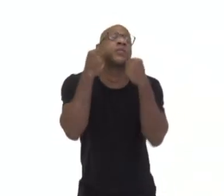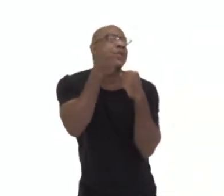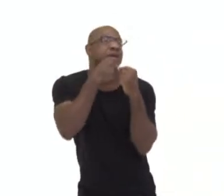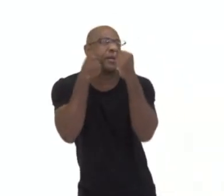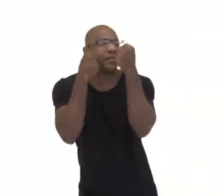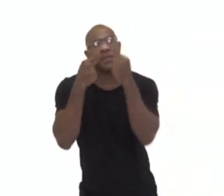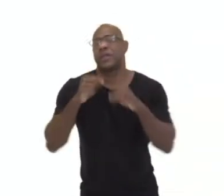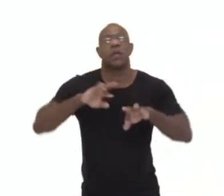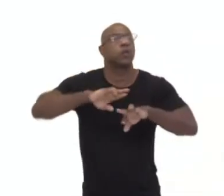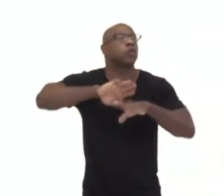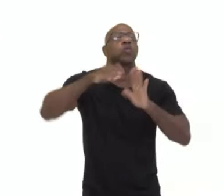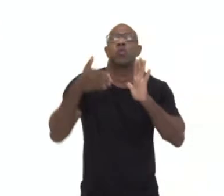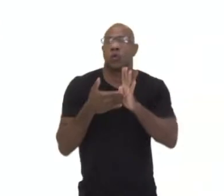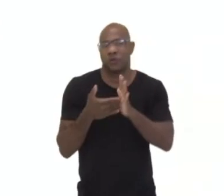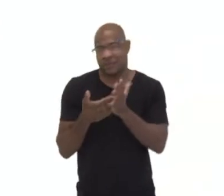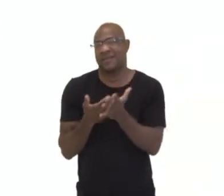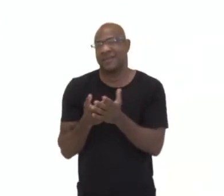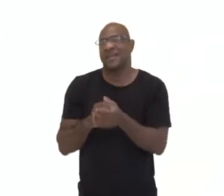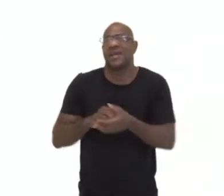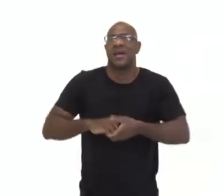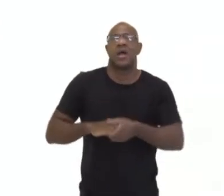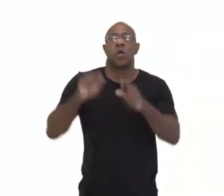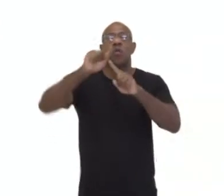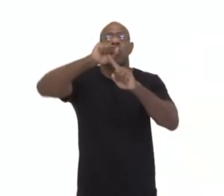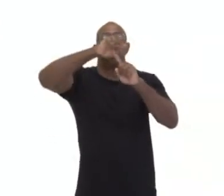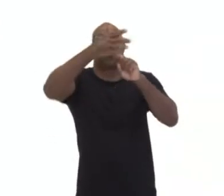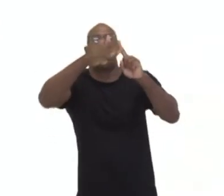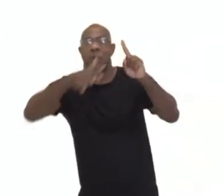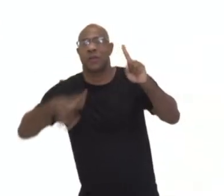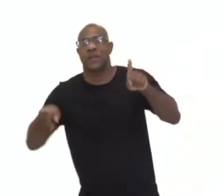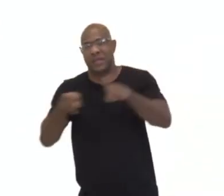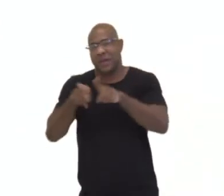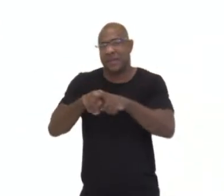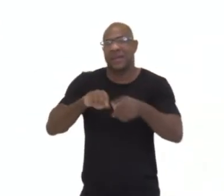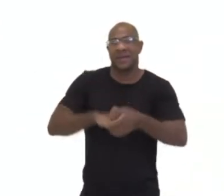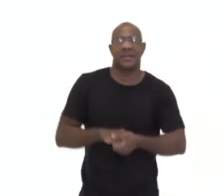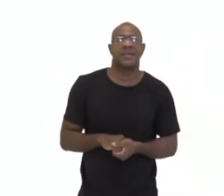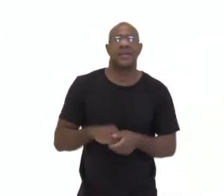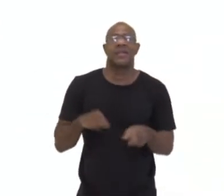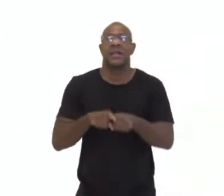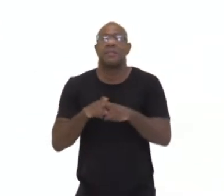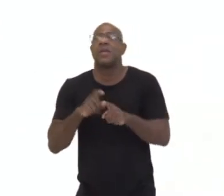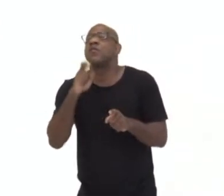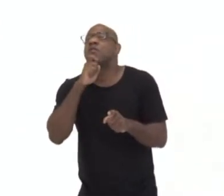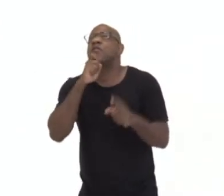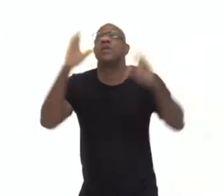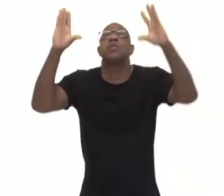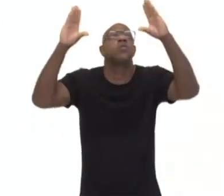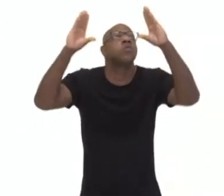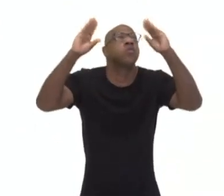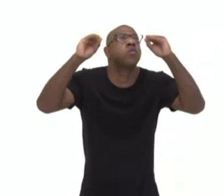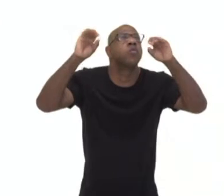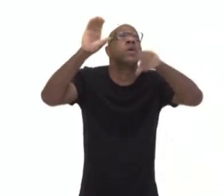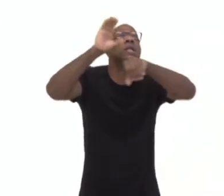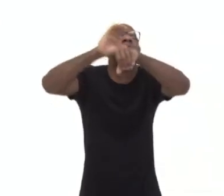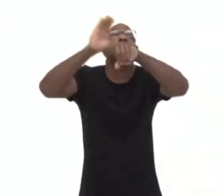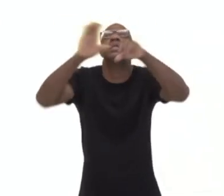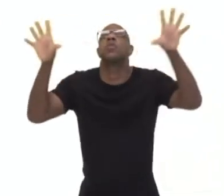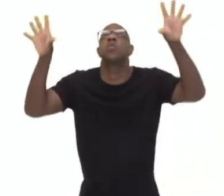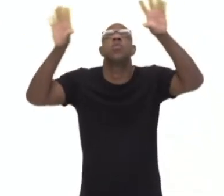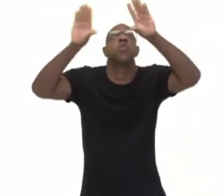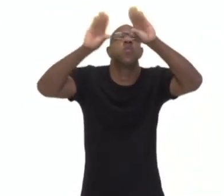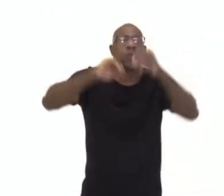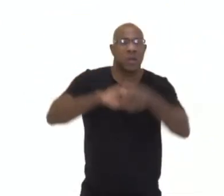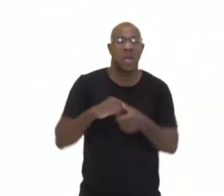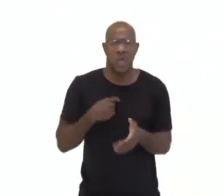no outono. Malvada, venta fria e cinzenta nas noites de inverno. Quando aqui cheguei,